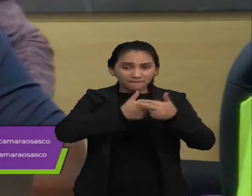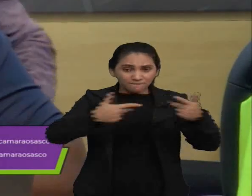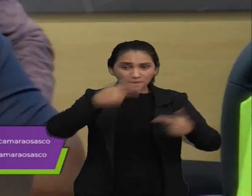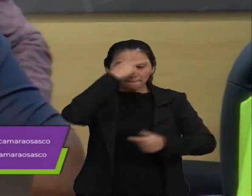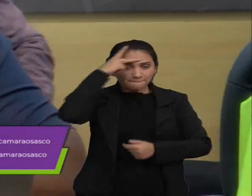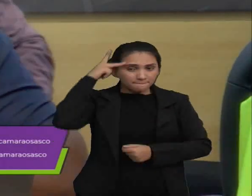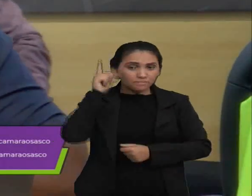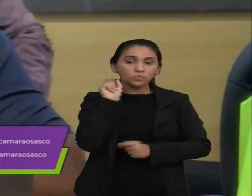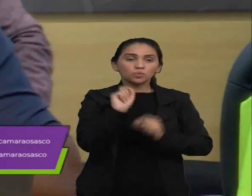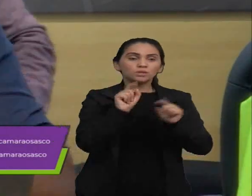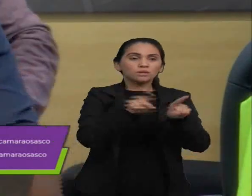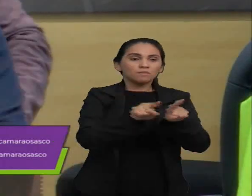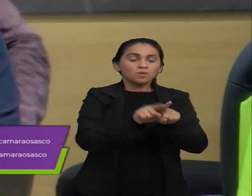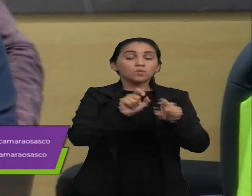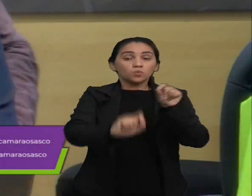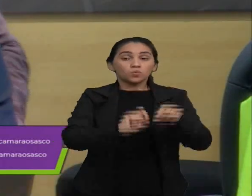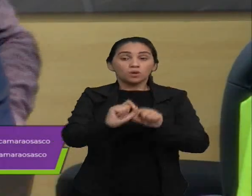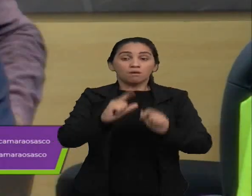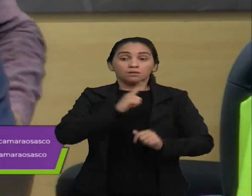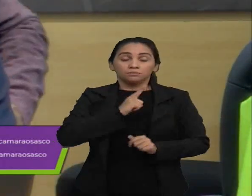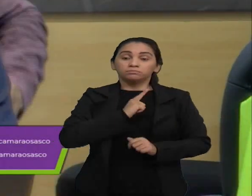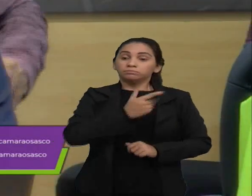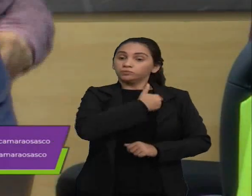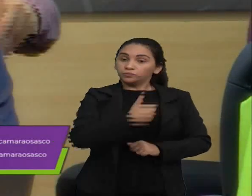servidoras e servidores públicos.